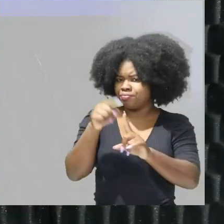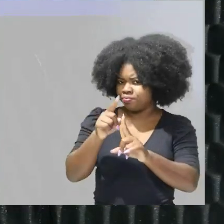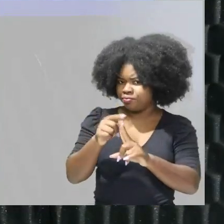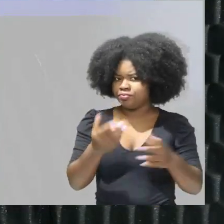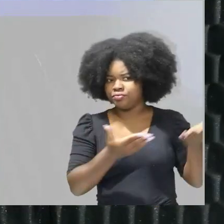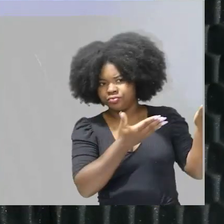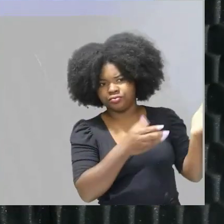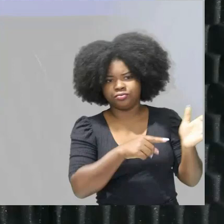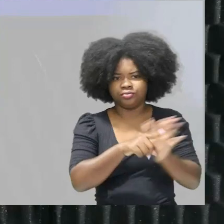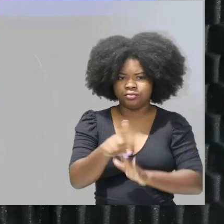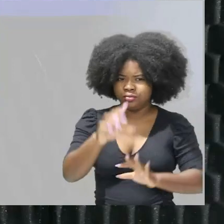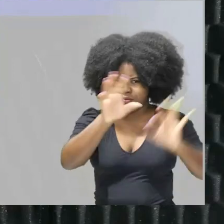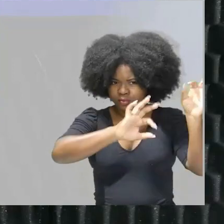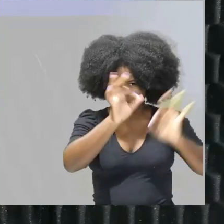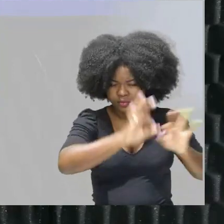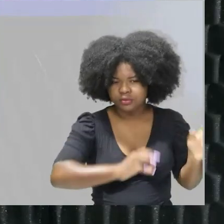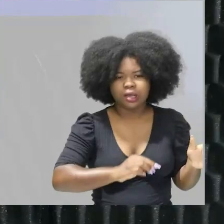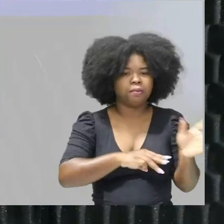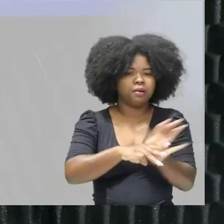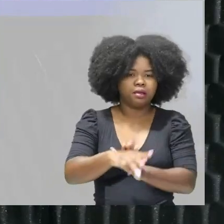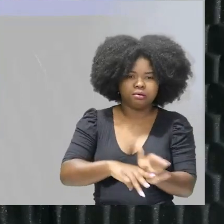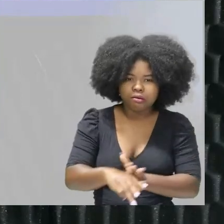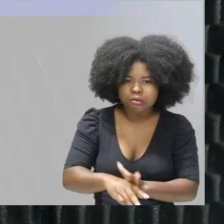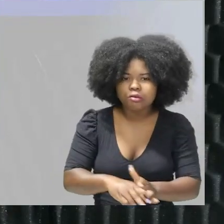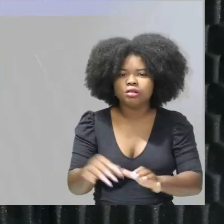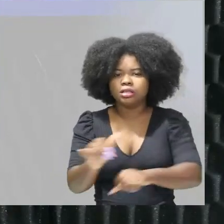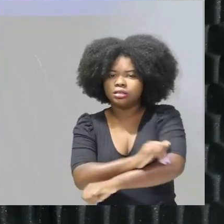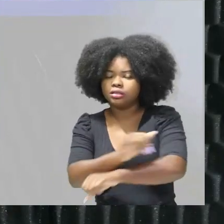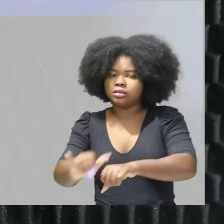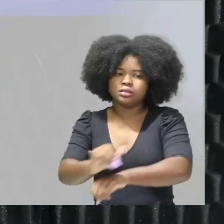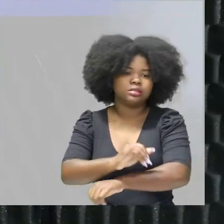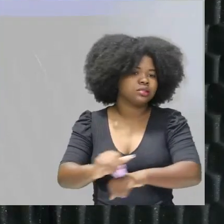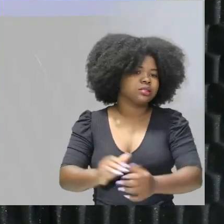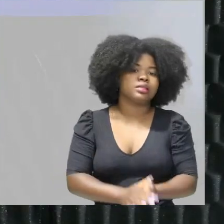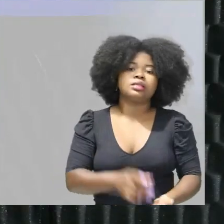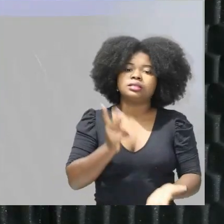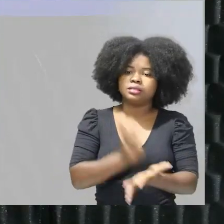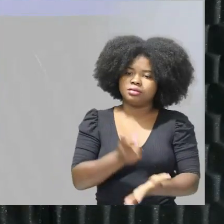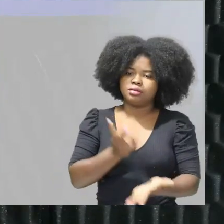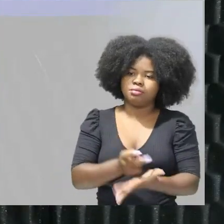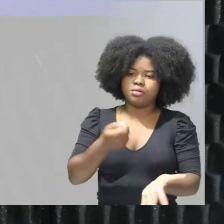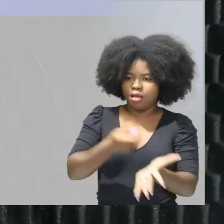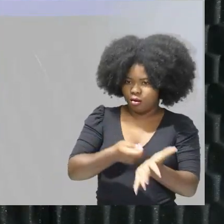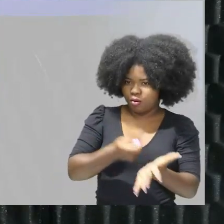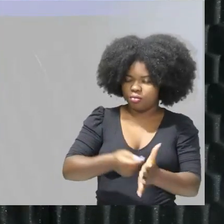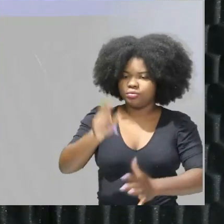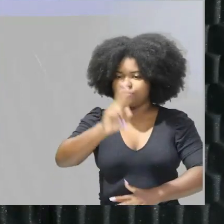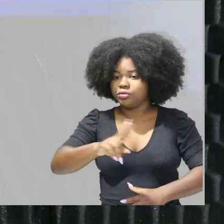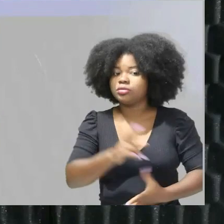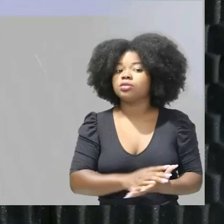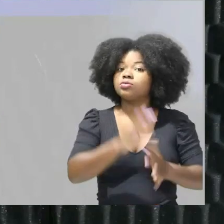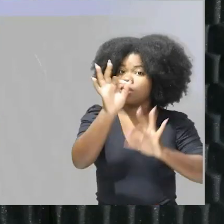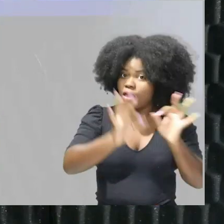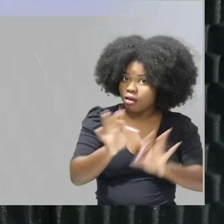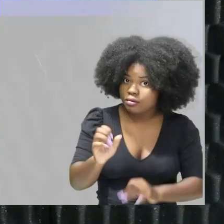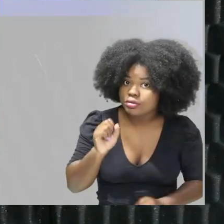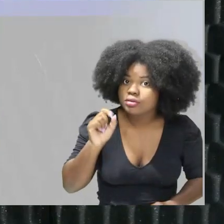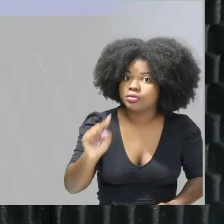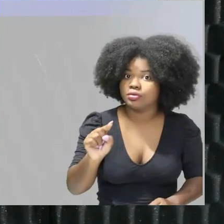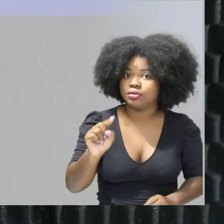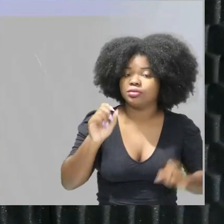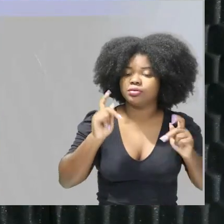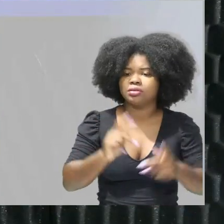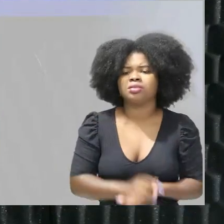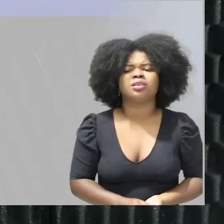fórmula esta metodologia ela é cada vez mais usual então prepare-se para isso a pessoa